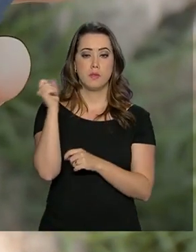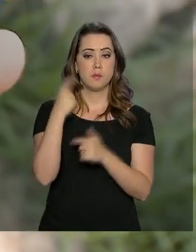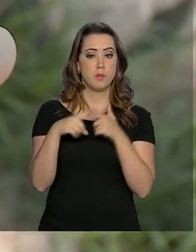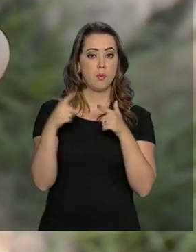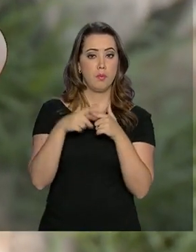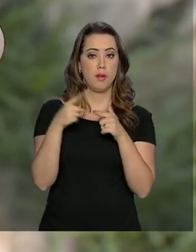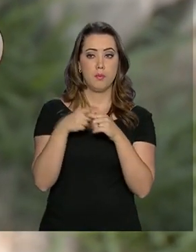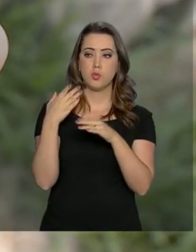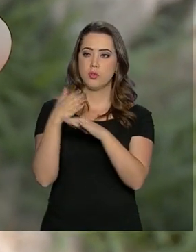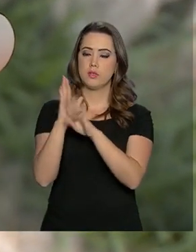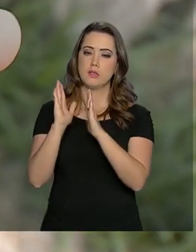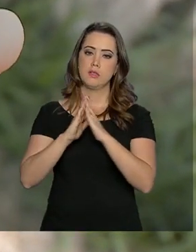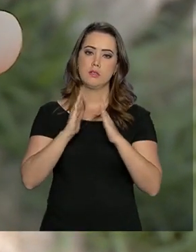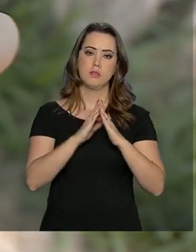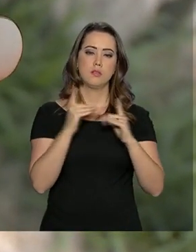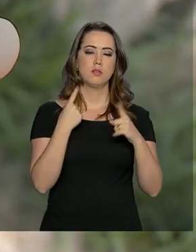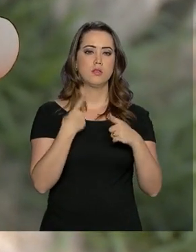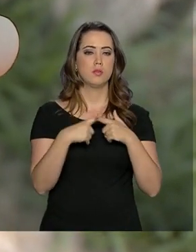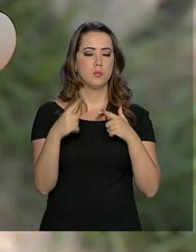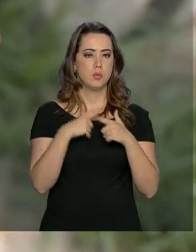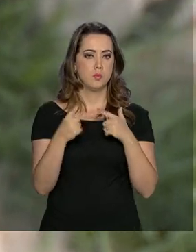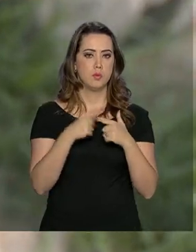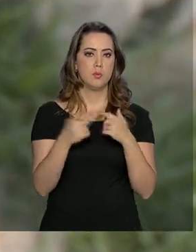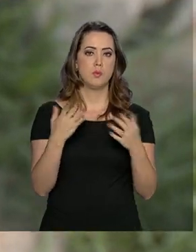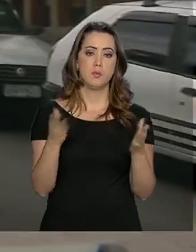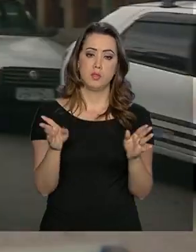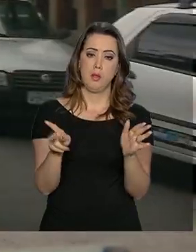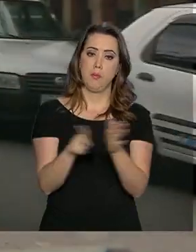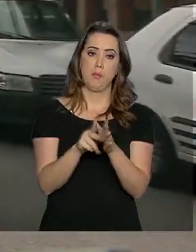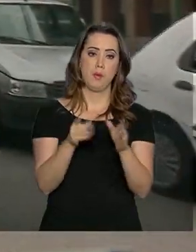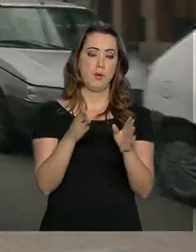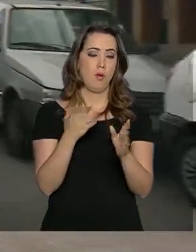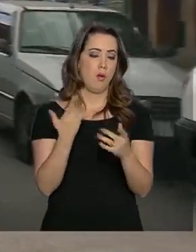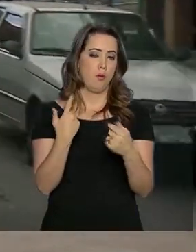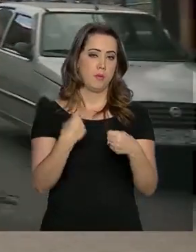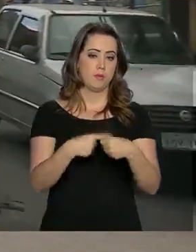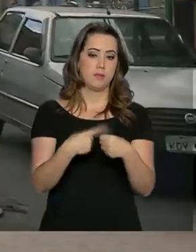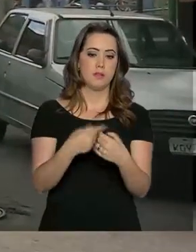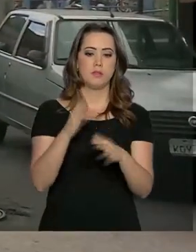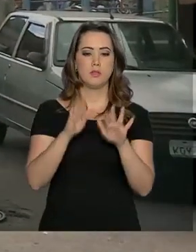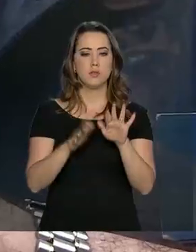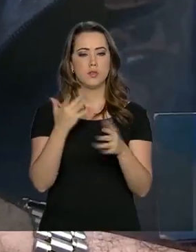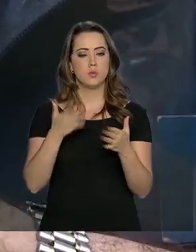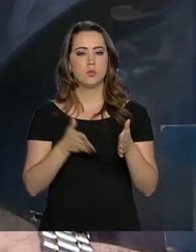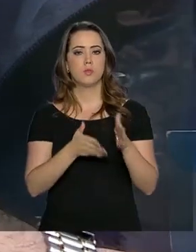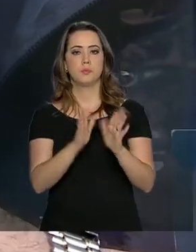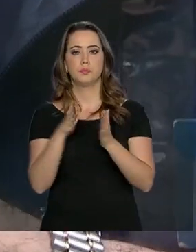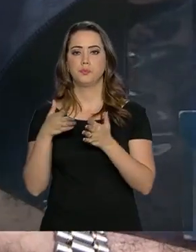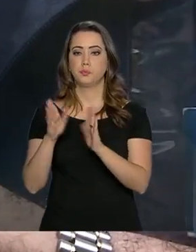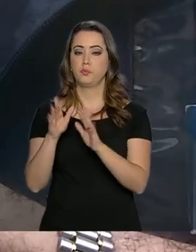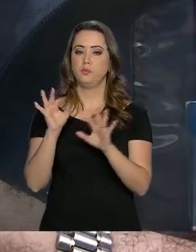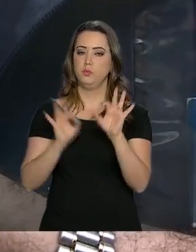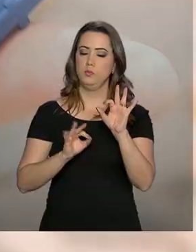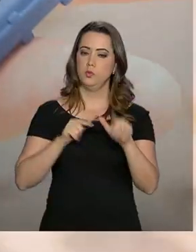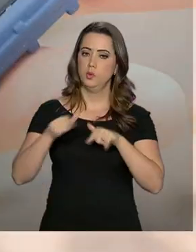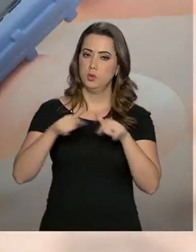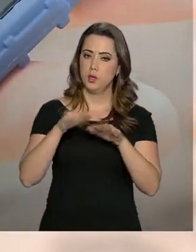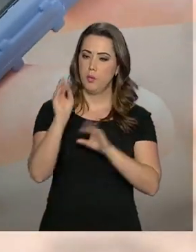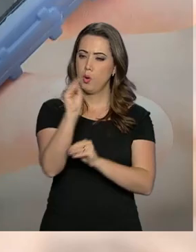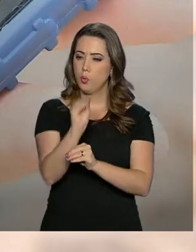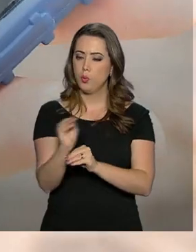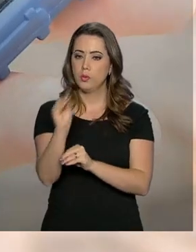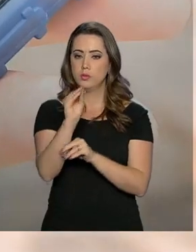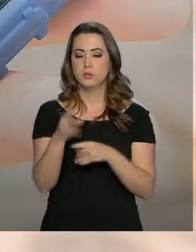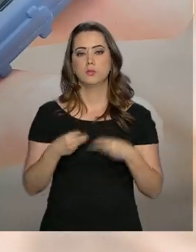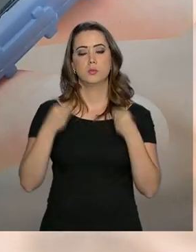às residências por causa de problemas urbanísticos, como a falta de vias adequadas. Um trabalho cuidadoso para